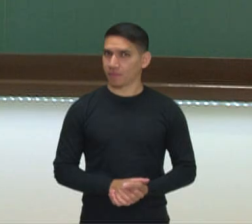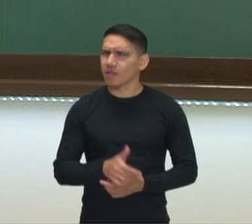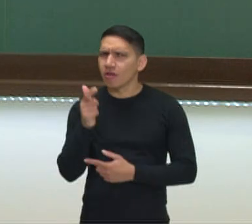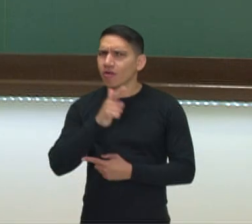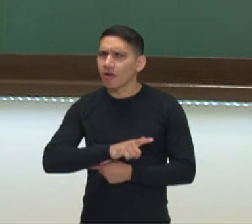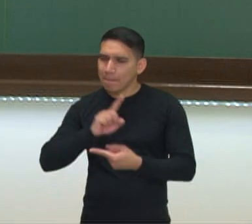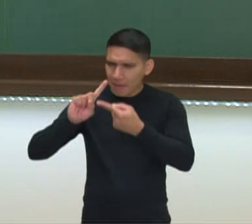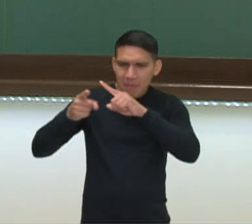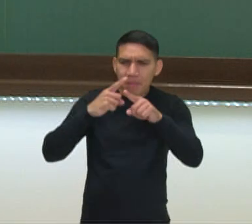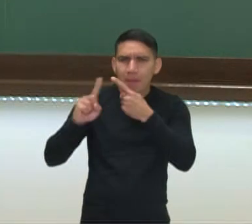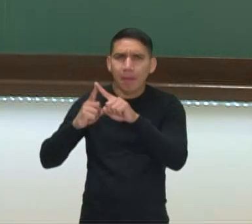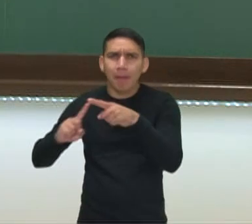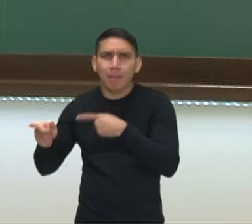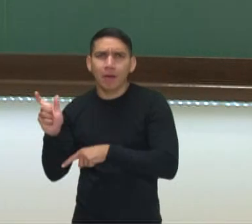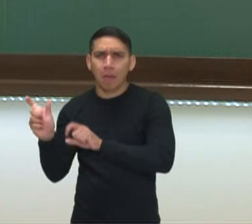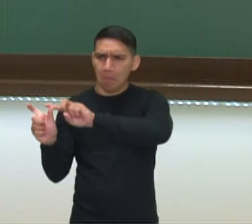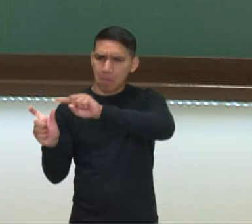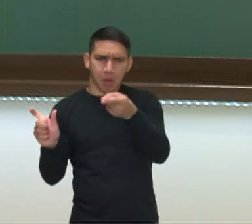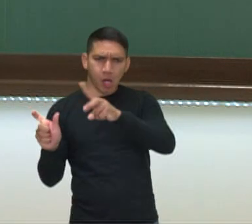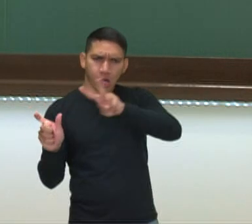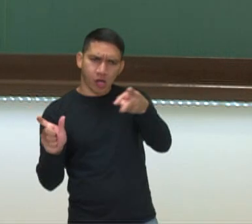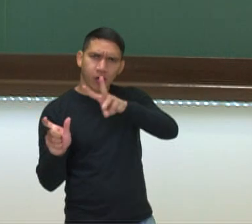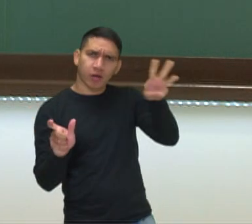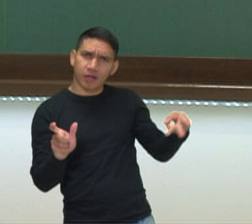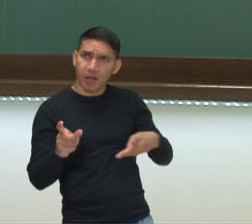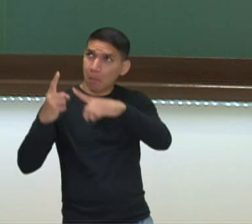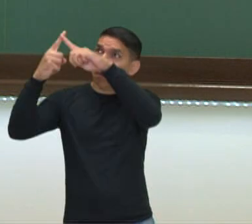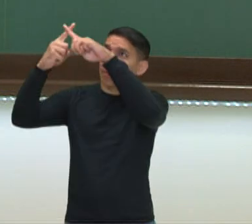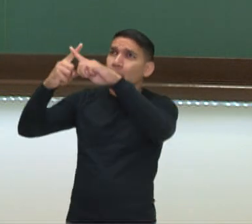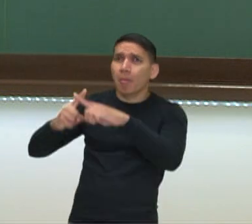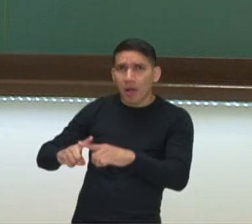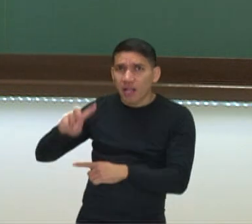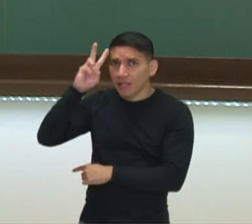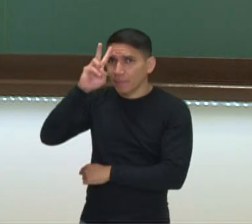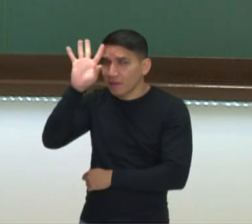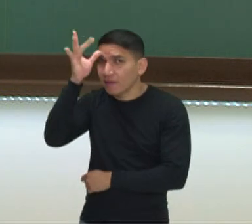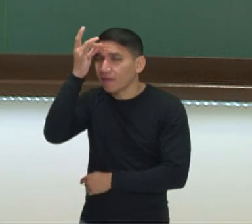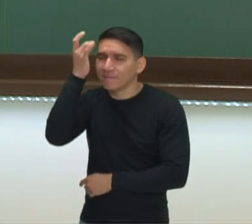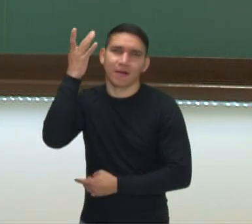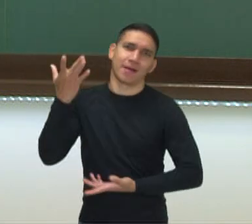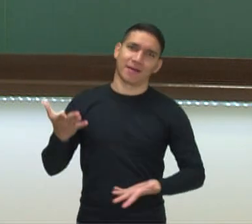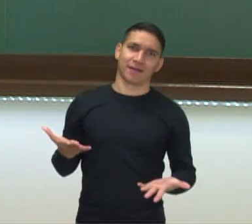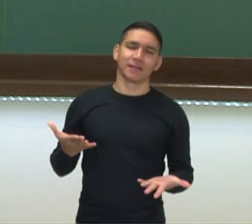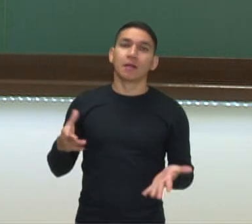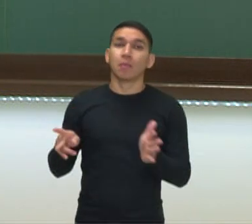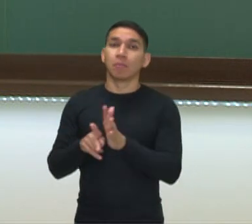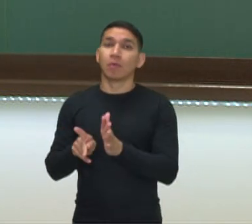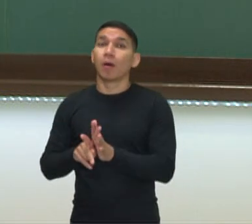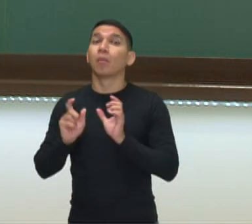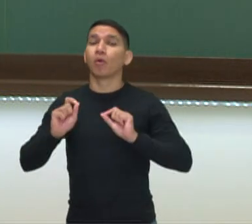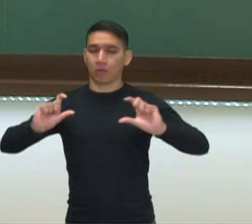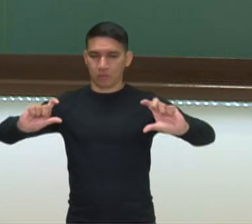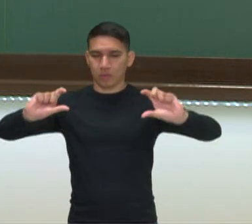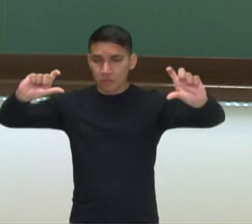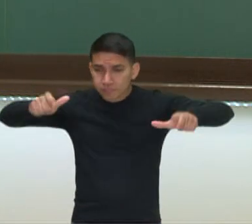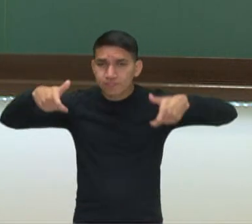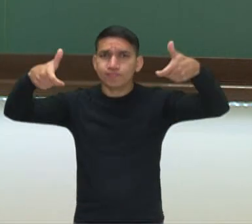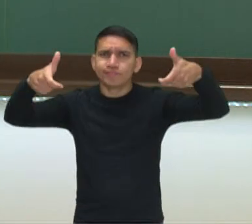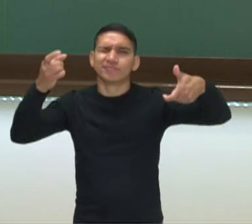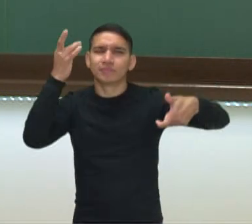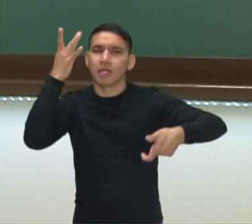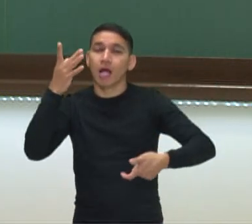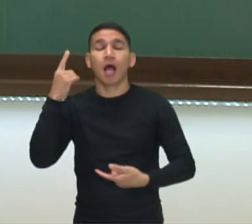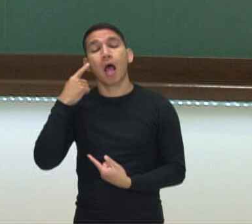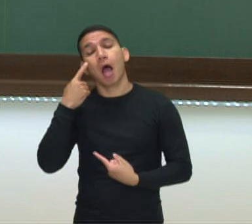Resolveu a multiplicação? Tabuada lembrou direitinho? Ficou fácil, né? A propriedade da potência ficou bem tranquilinho para você. Vamos